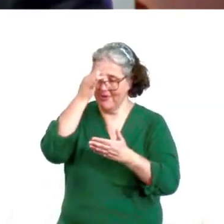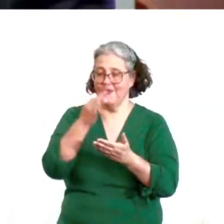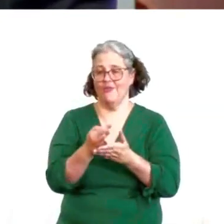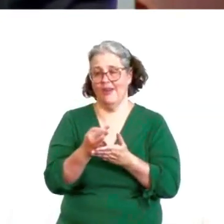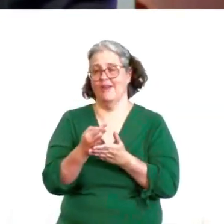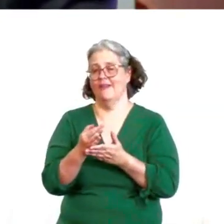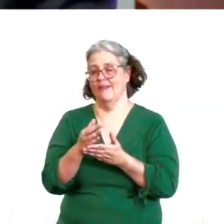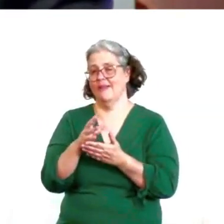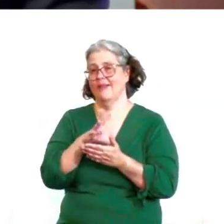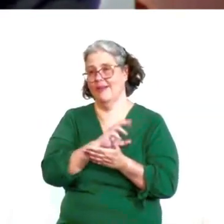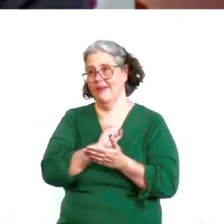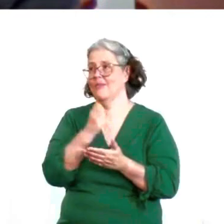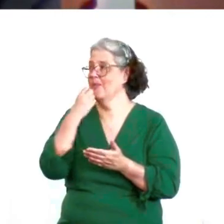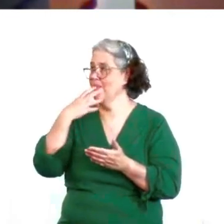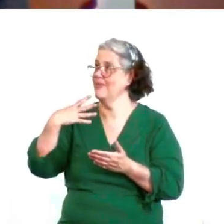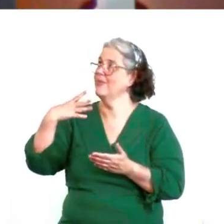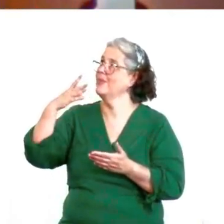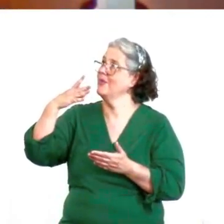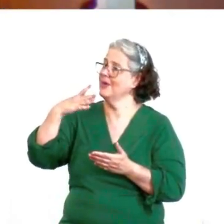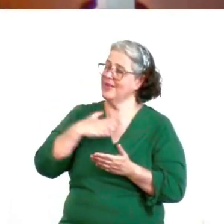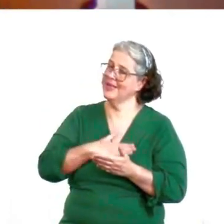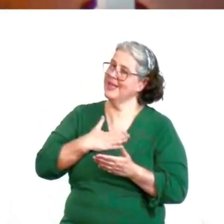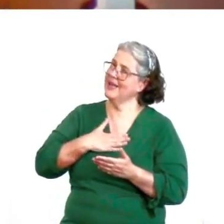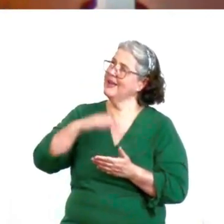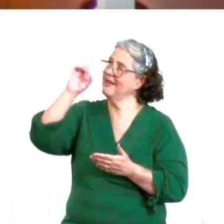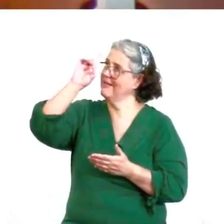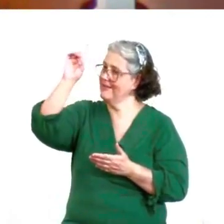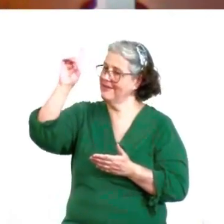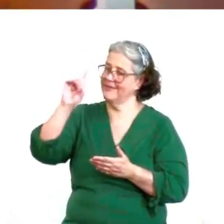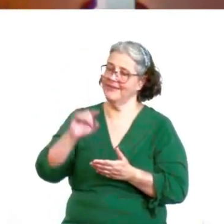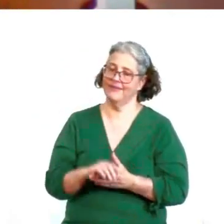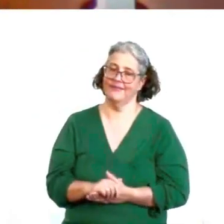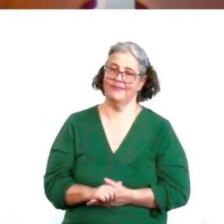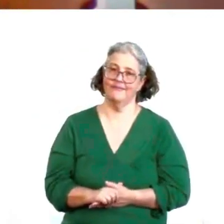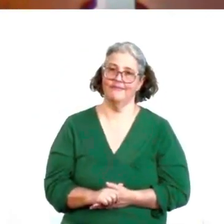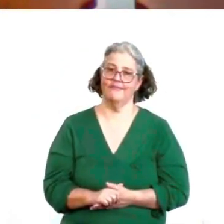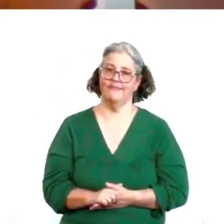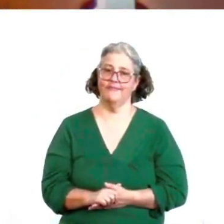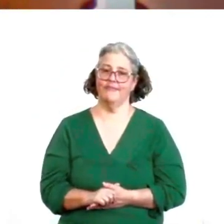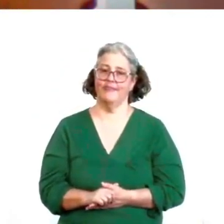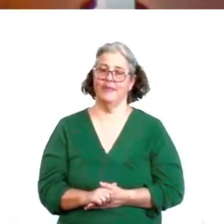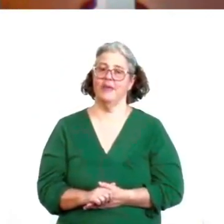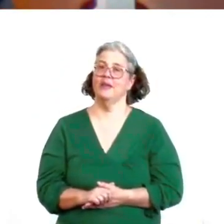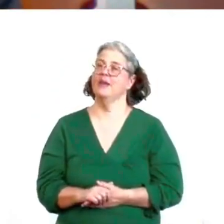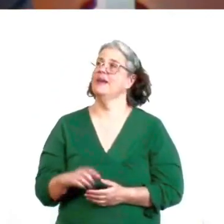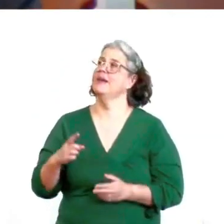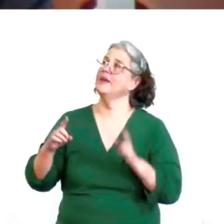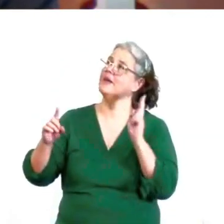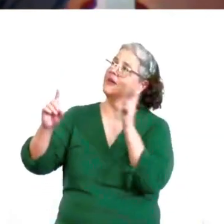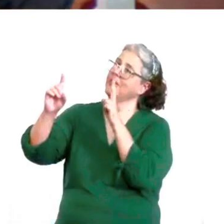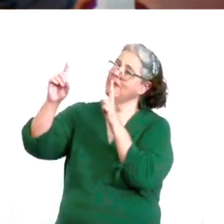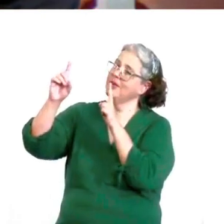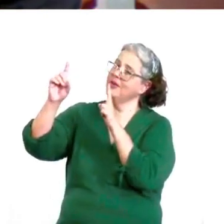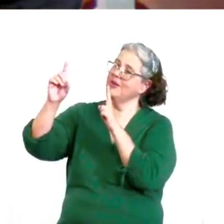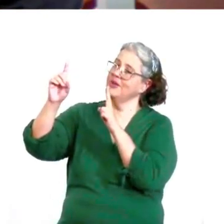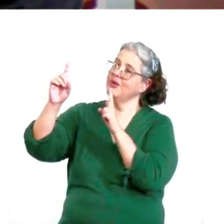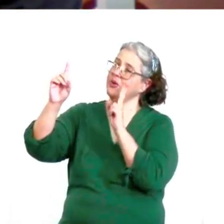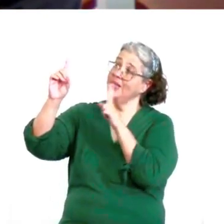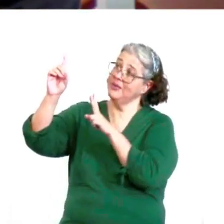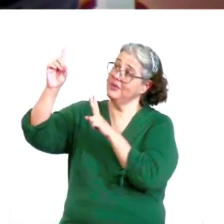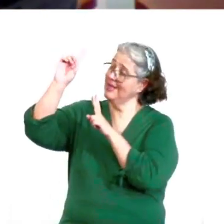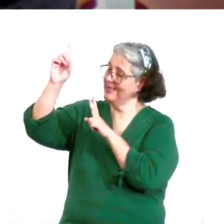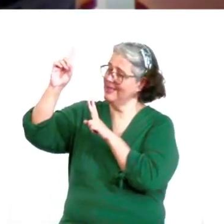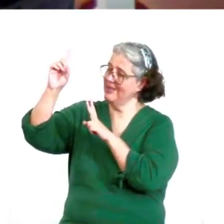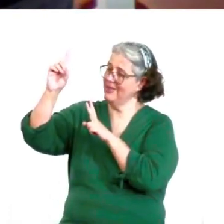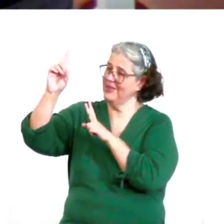ao mundo. E viver uma vida que agrada a Deus é viver olhando para aquilo que Deus revela na sua palavra, e não aquilo que o mundo